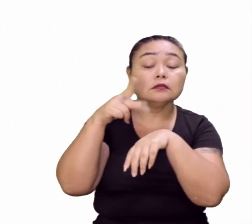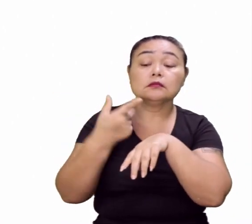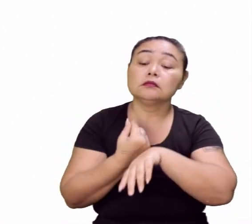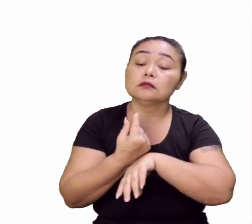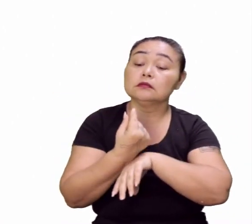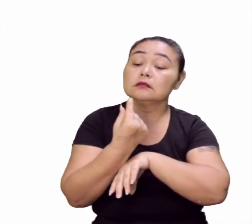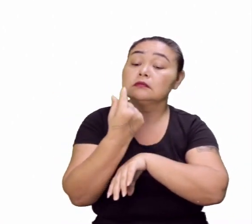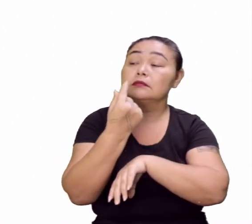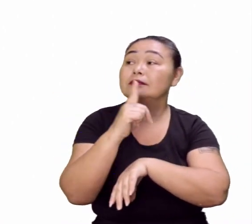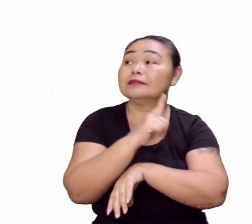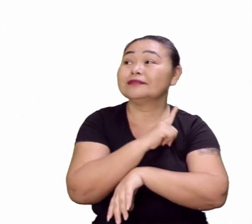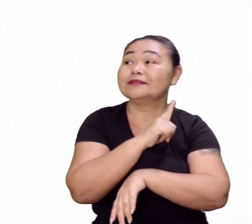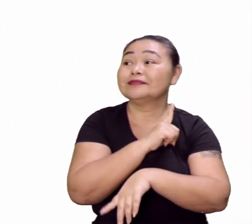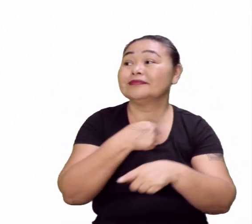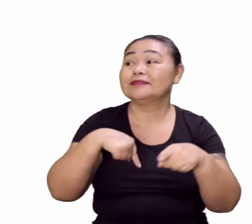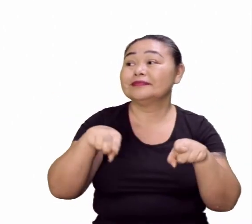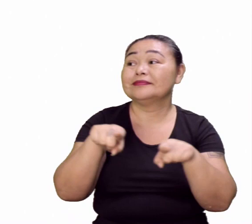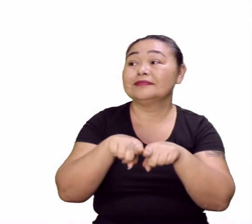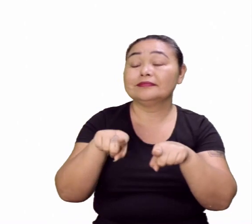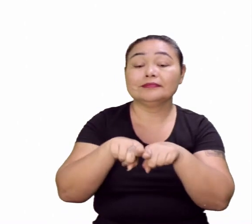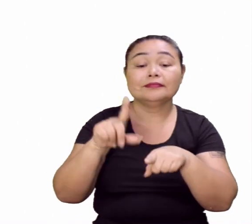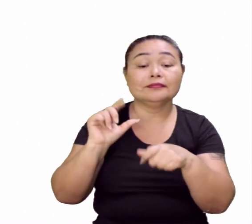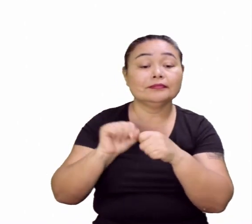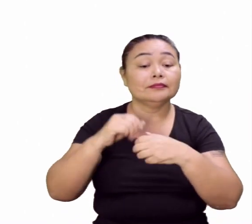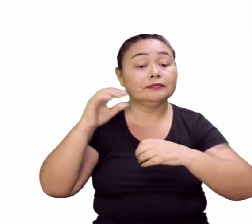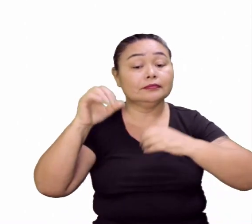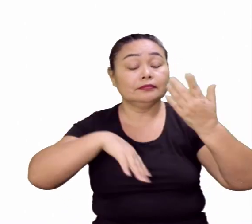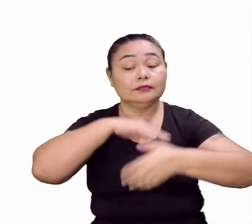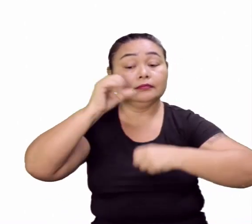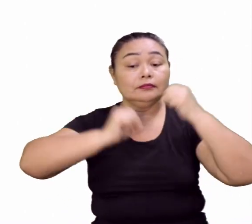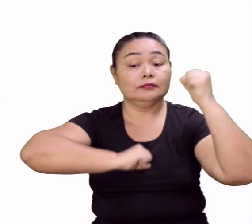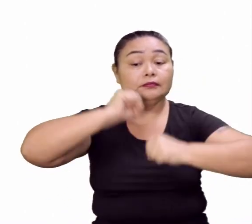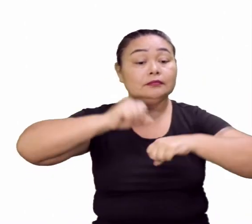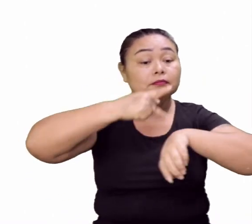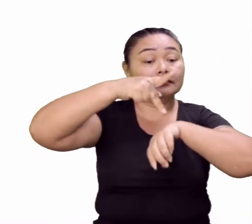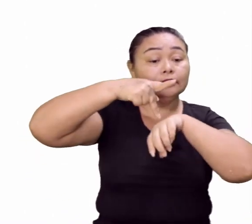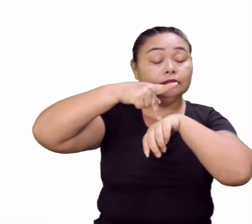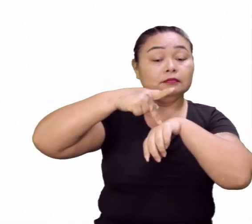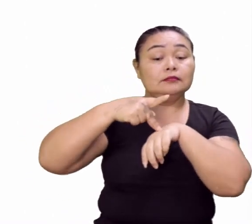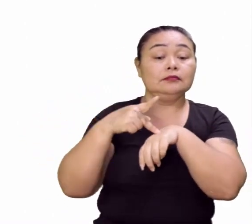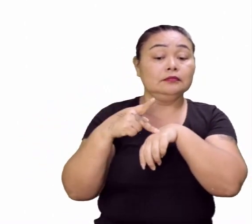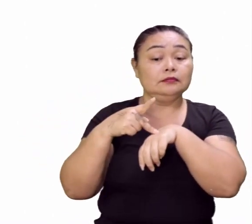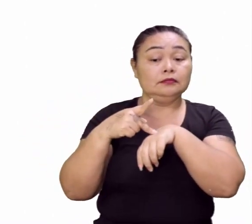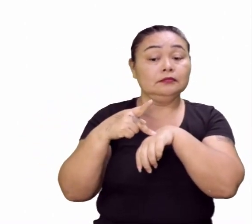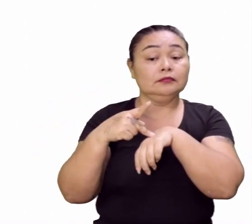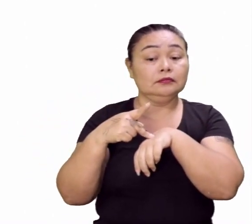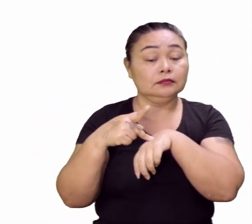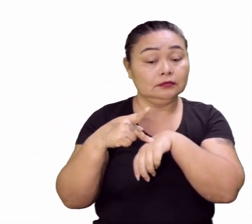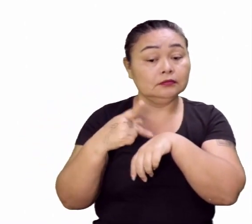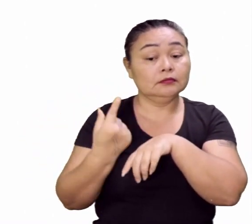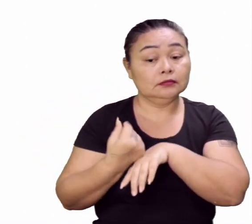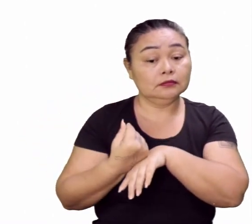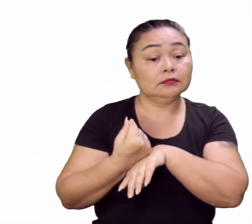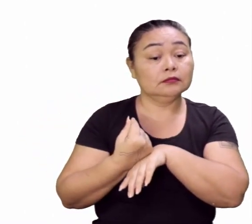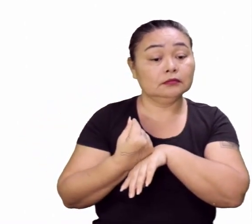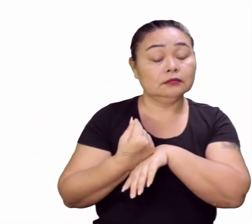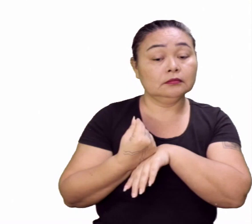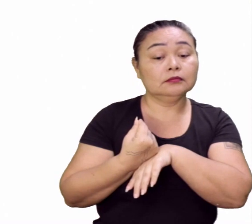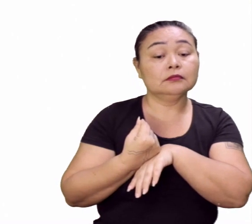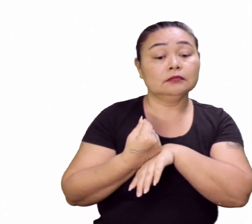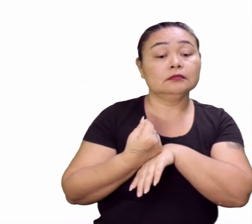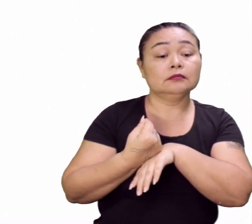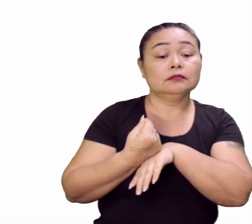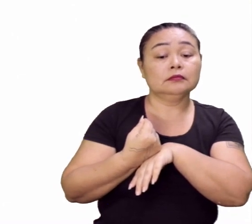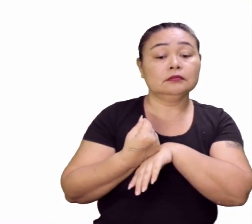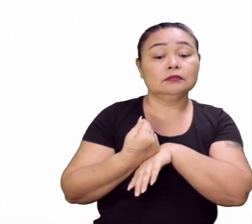capitalistas. Com a Revolução Industrial, nos países desenvolvidos, as cidades ganharam importância na realidade econômica das